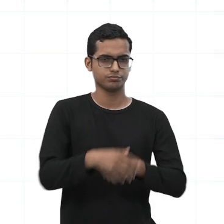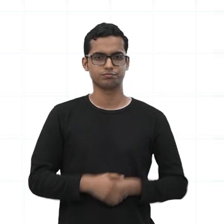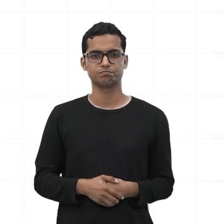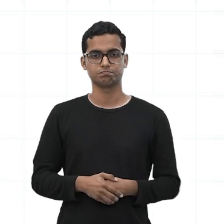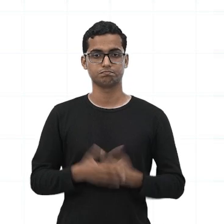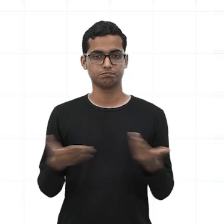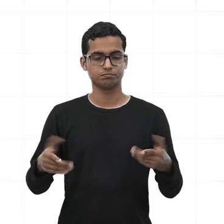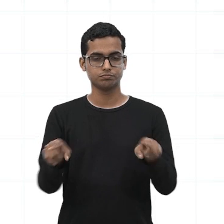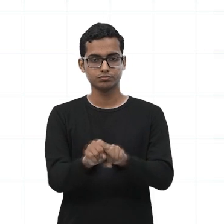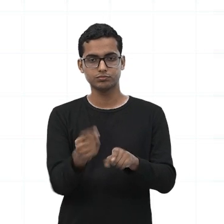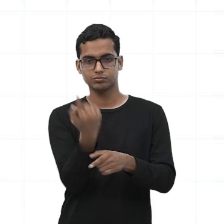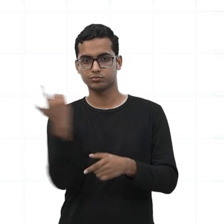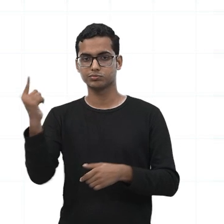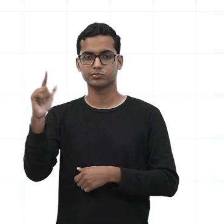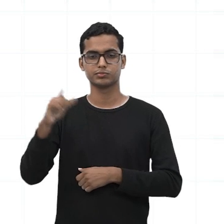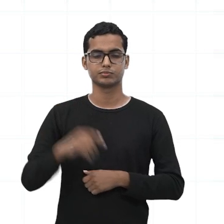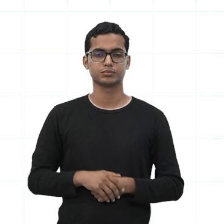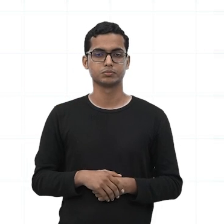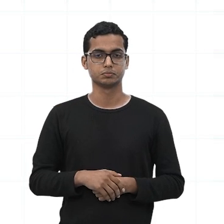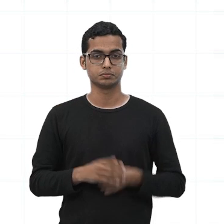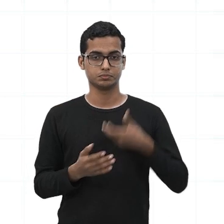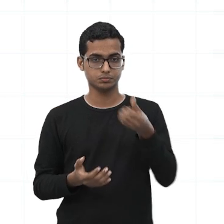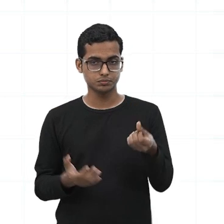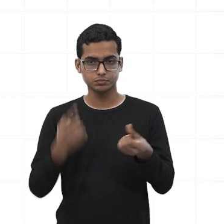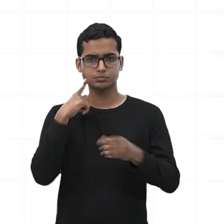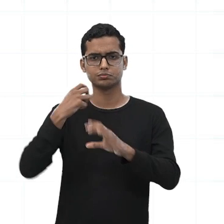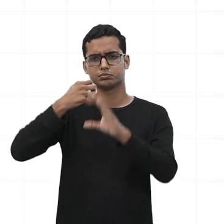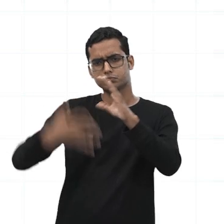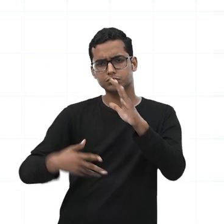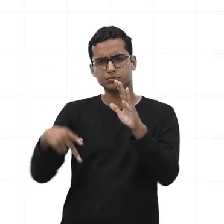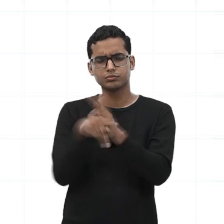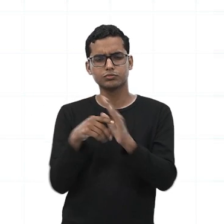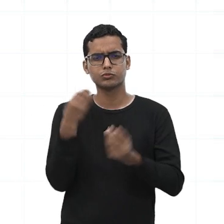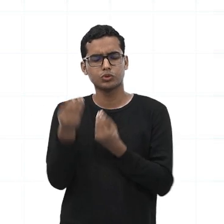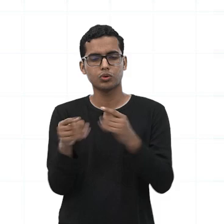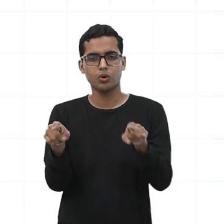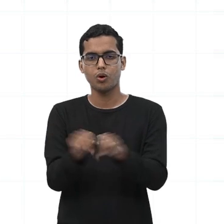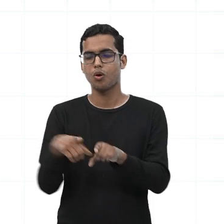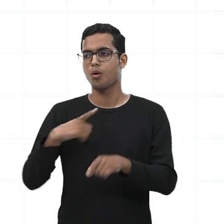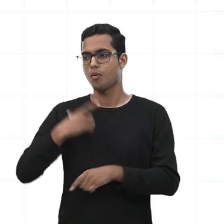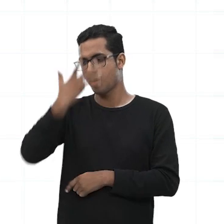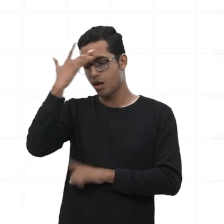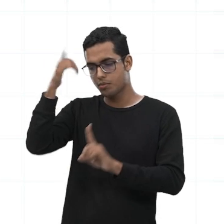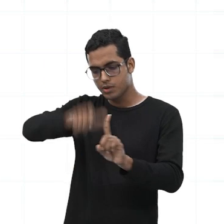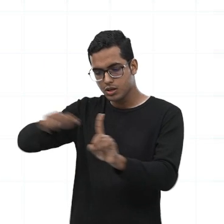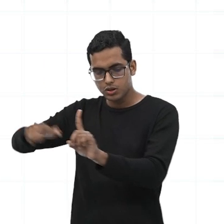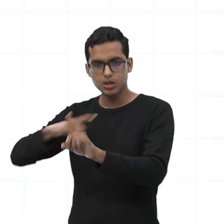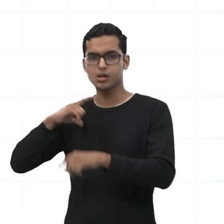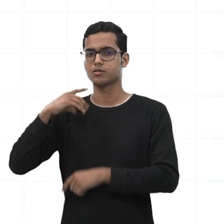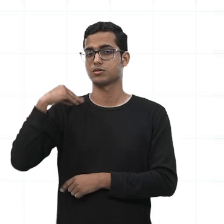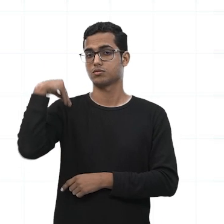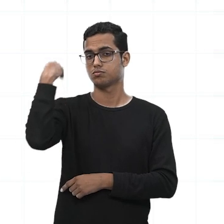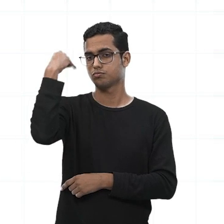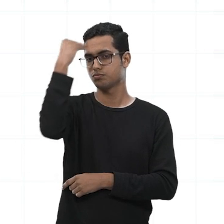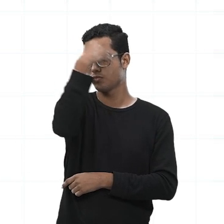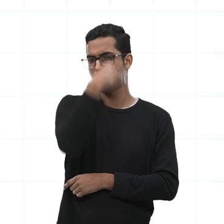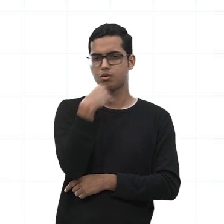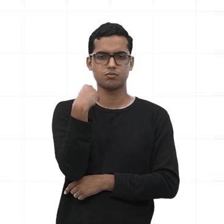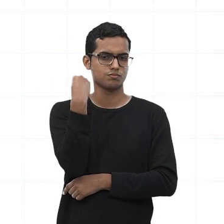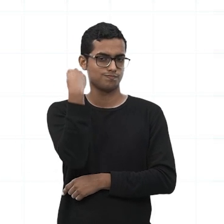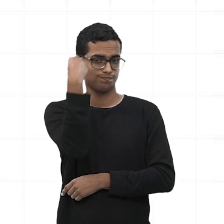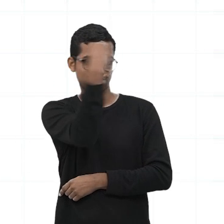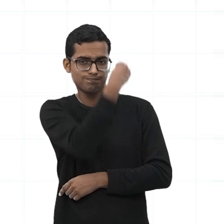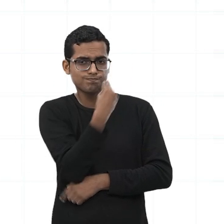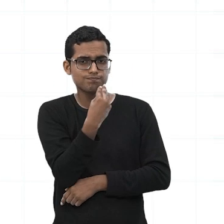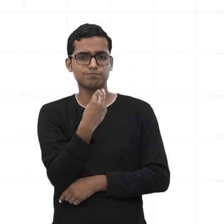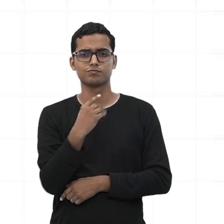ser a maquiagem dos personagens. Então, como que os personagens são? Às vezes, tem um jovem